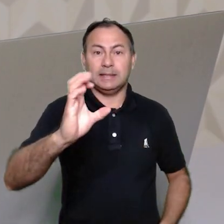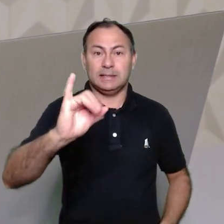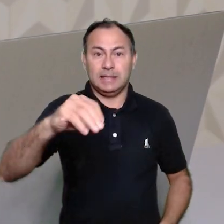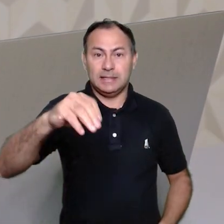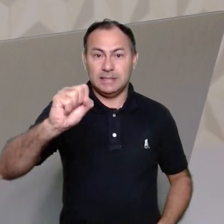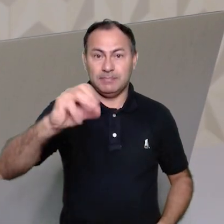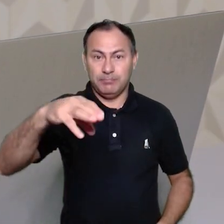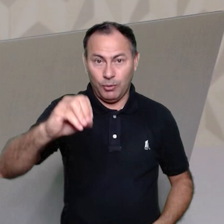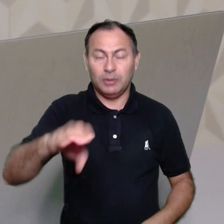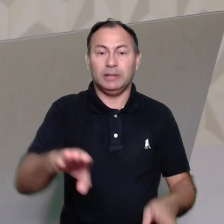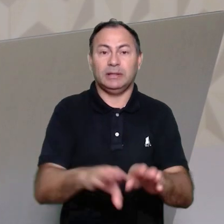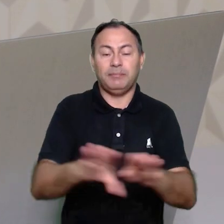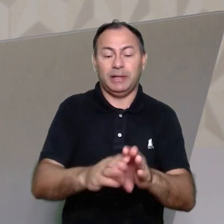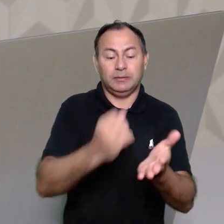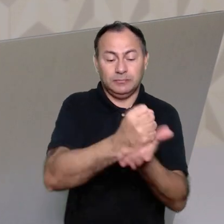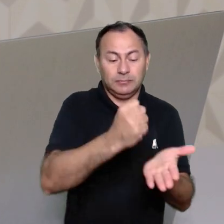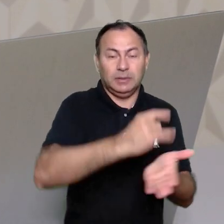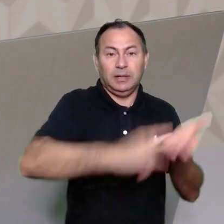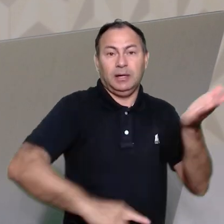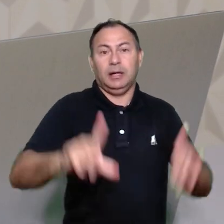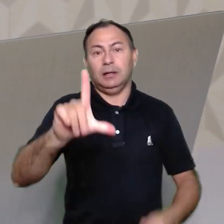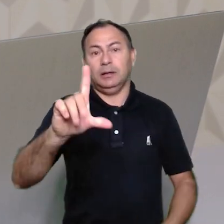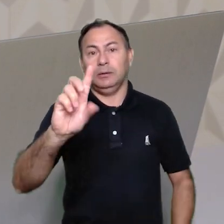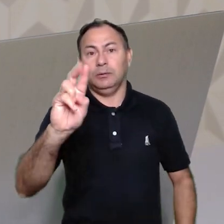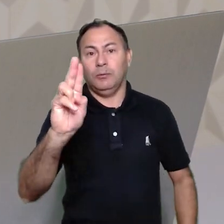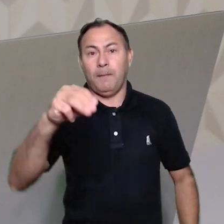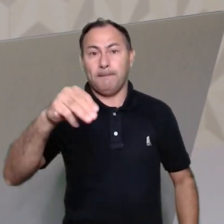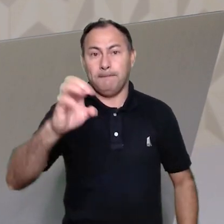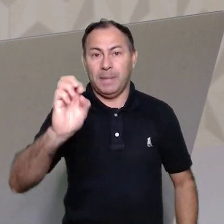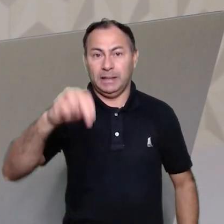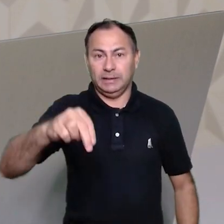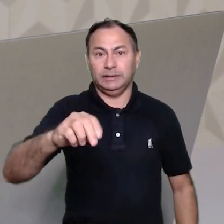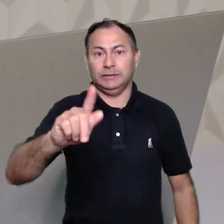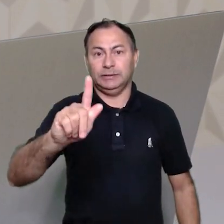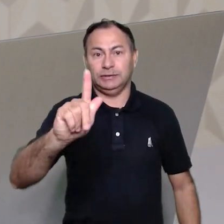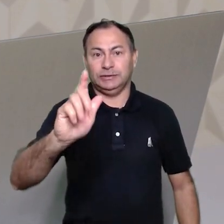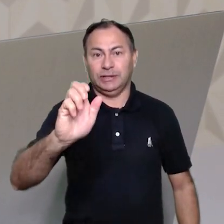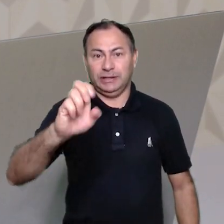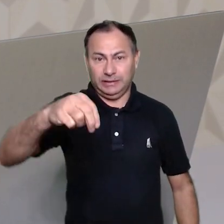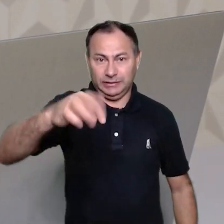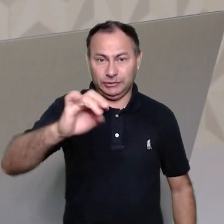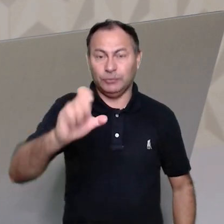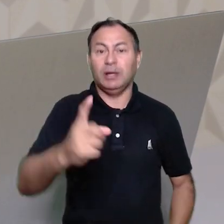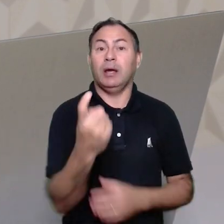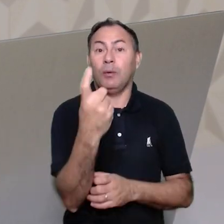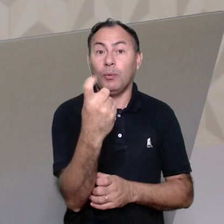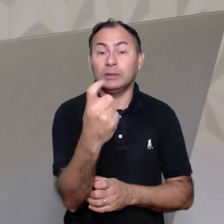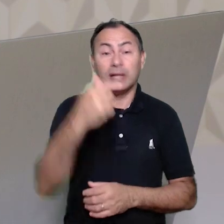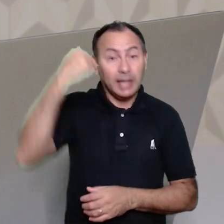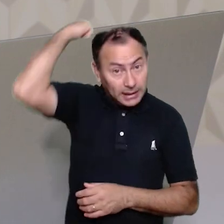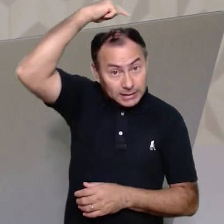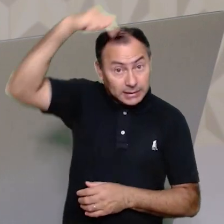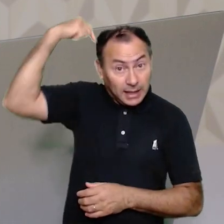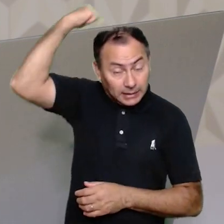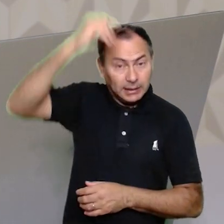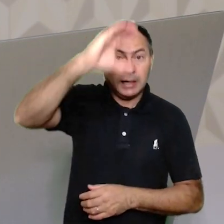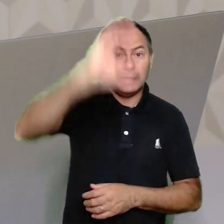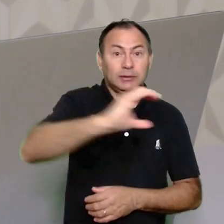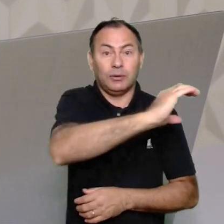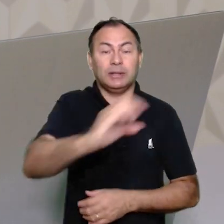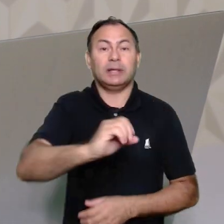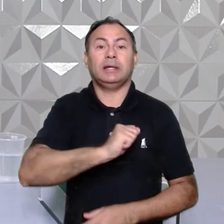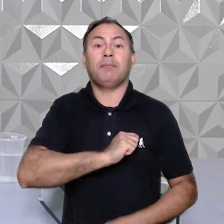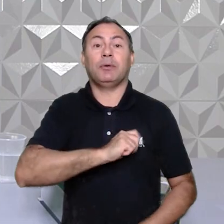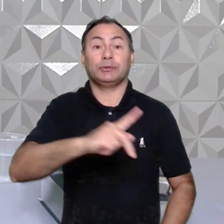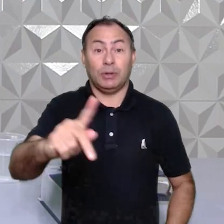nós encontramos que a Igreja é una, santa, católica e